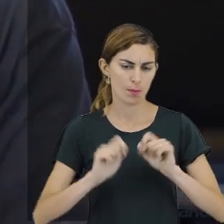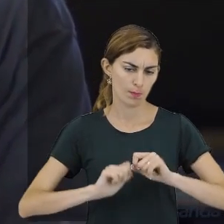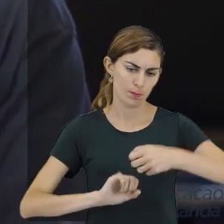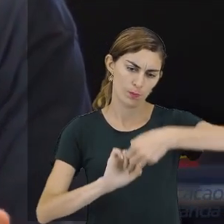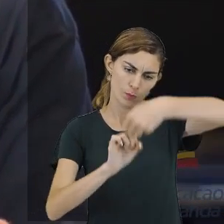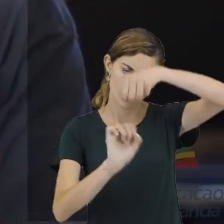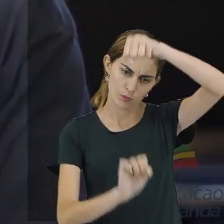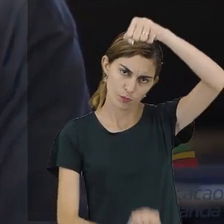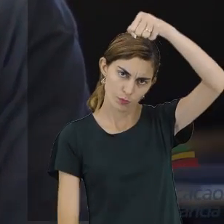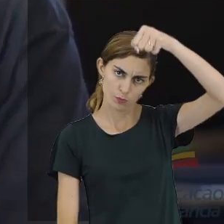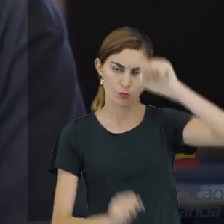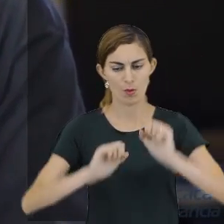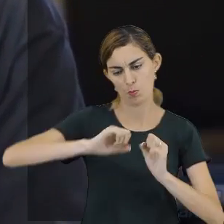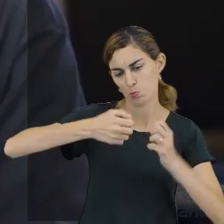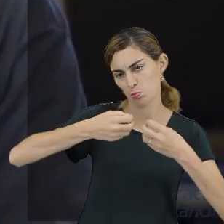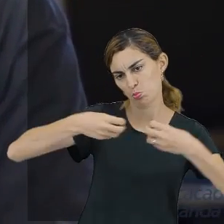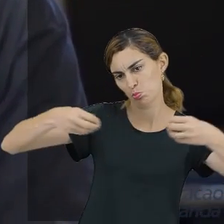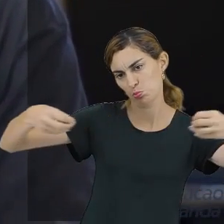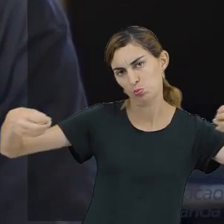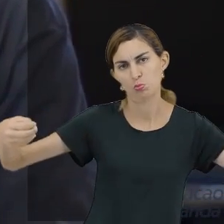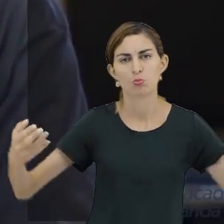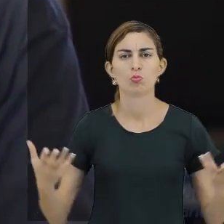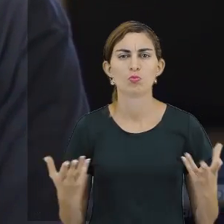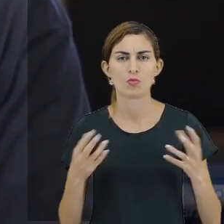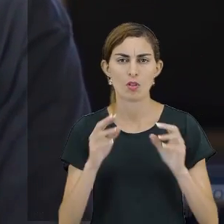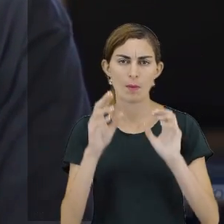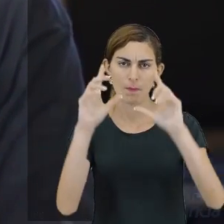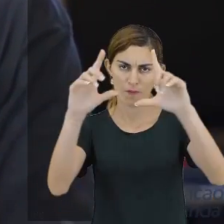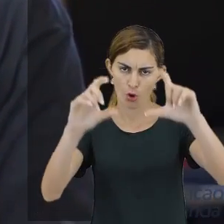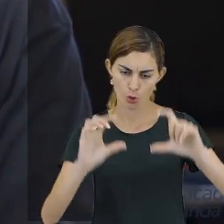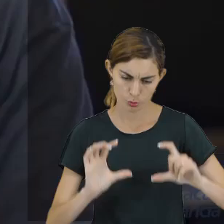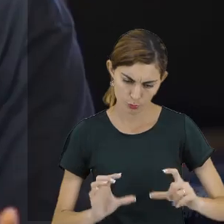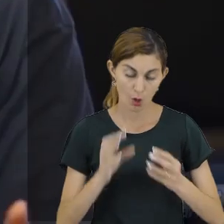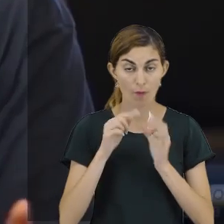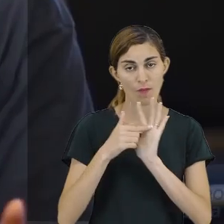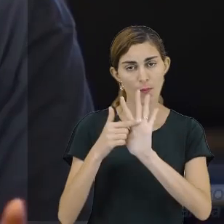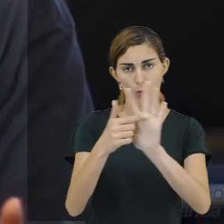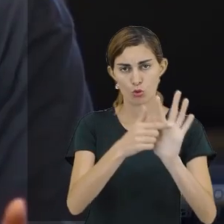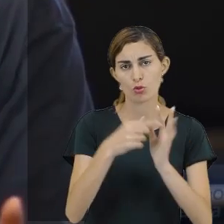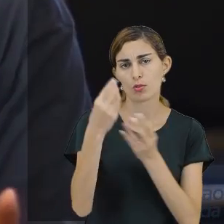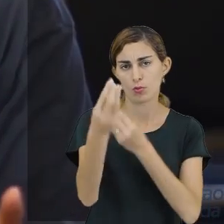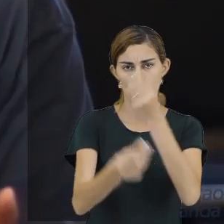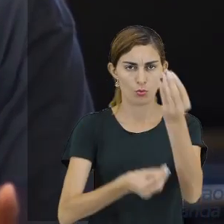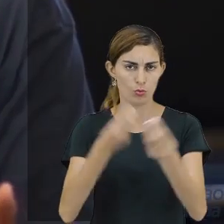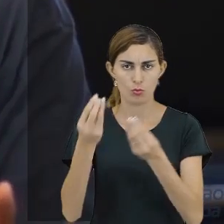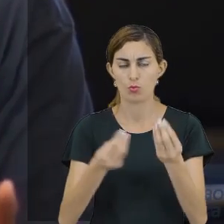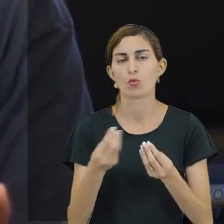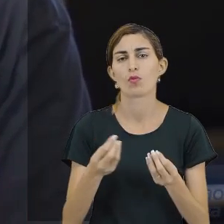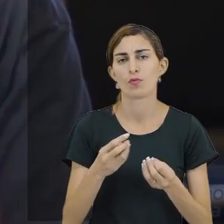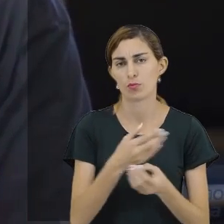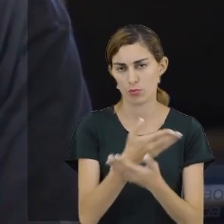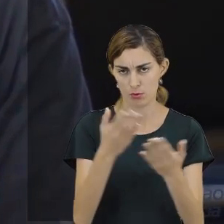imagem, nós vamos fazer isso juntos, eu vou pegar uma imagem, vou mostrar para você